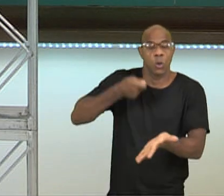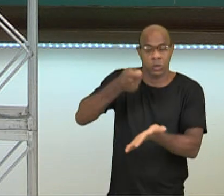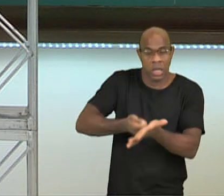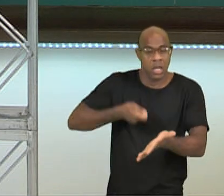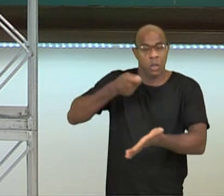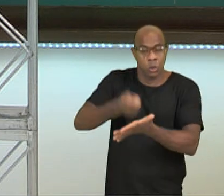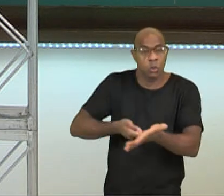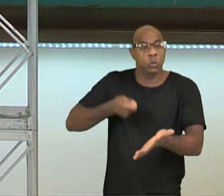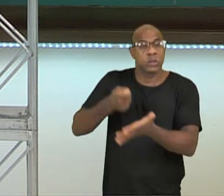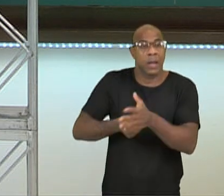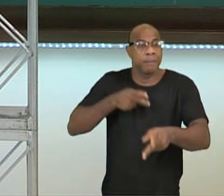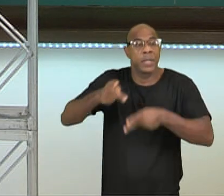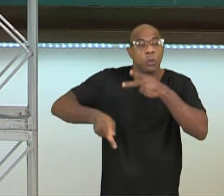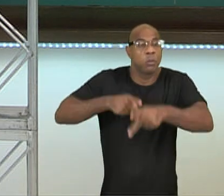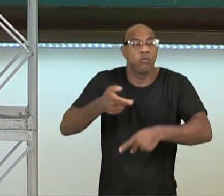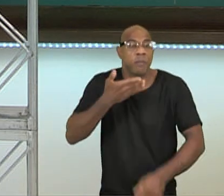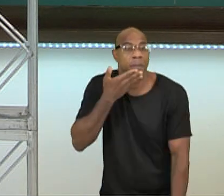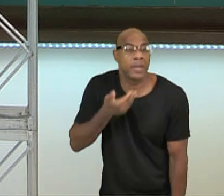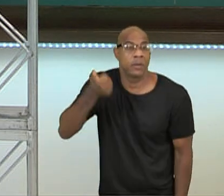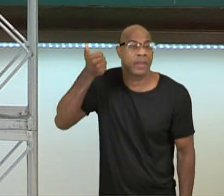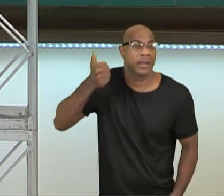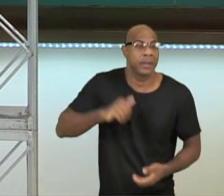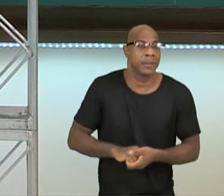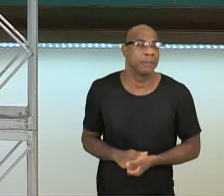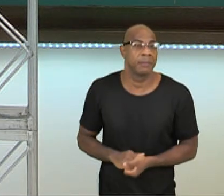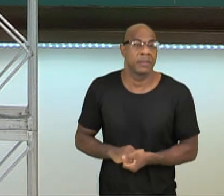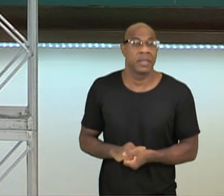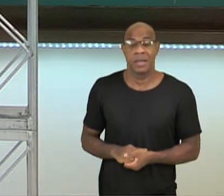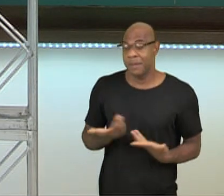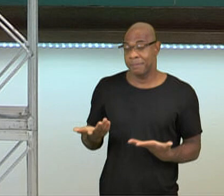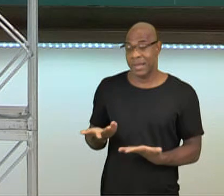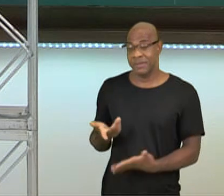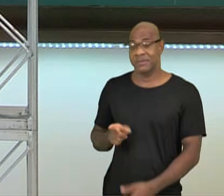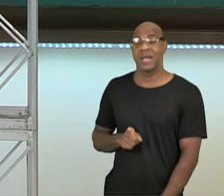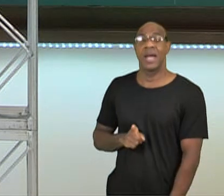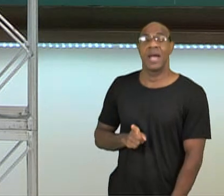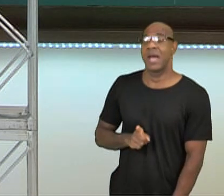pelas condições, para melhorar. E o que aconteceu? Ele foi morto.